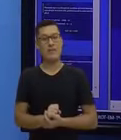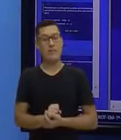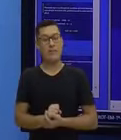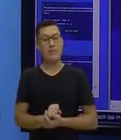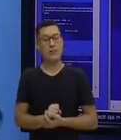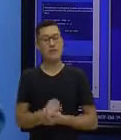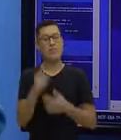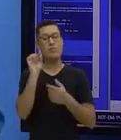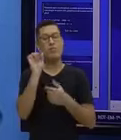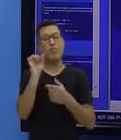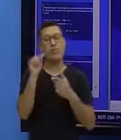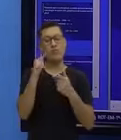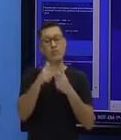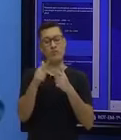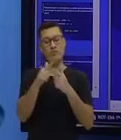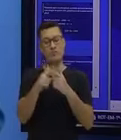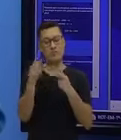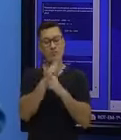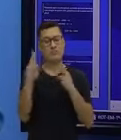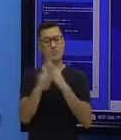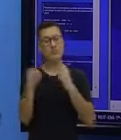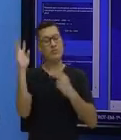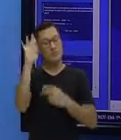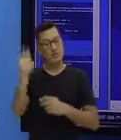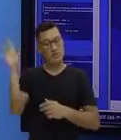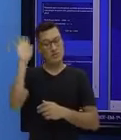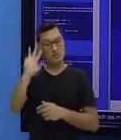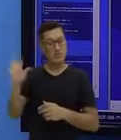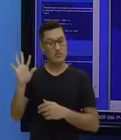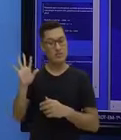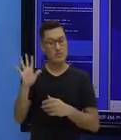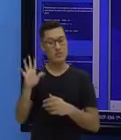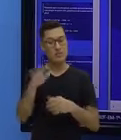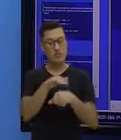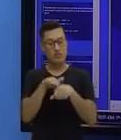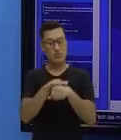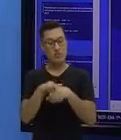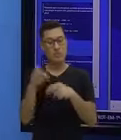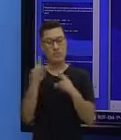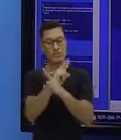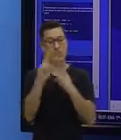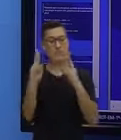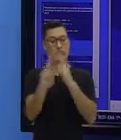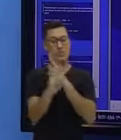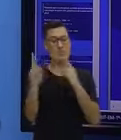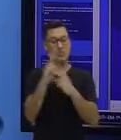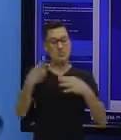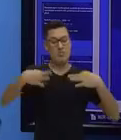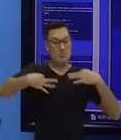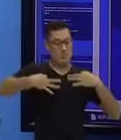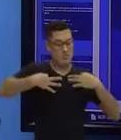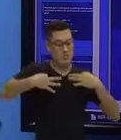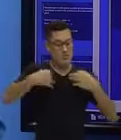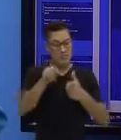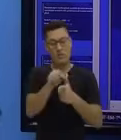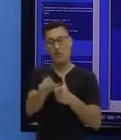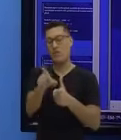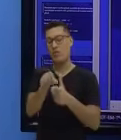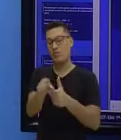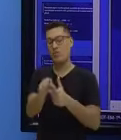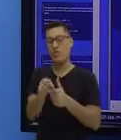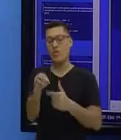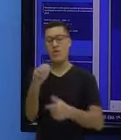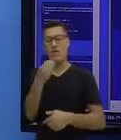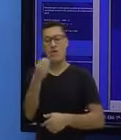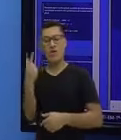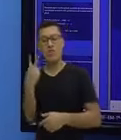interessante. Vocês conseguem imaginar, e o Fernando já até comentou um pouquinho, que existe uma relação aí entre as camisas que são vendidas, o valor que se